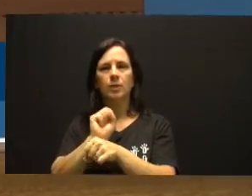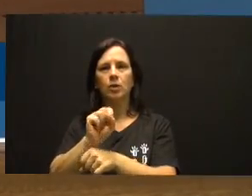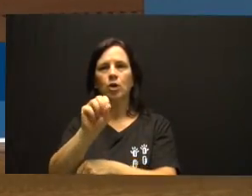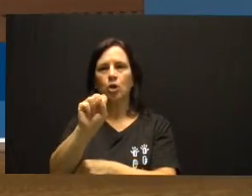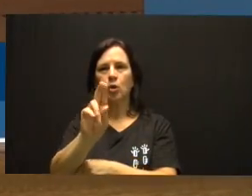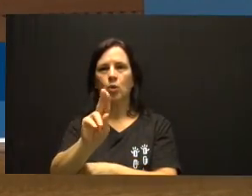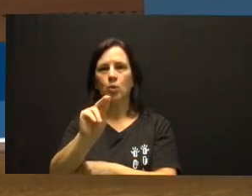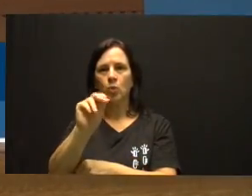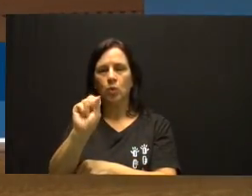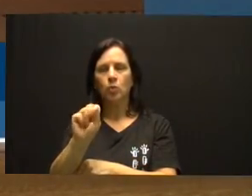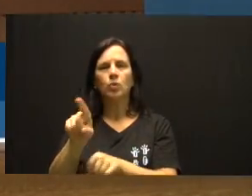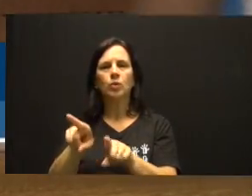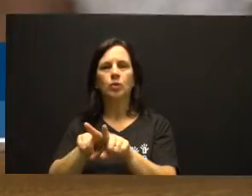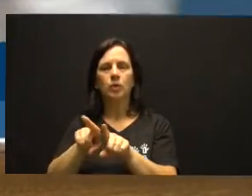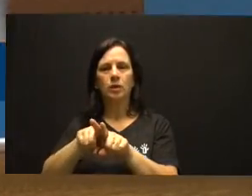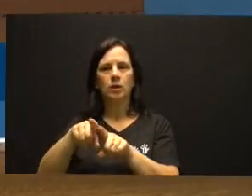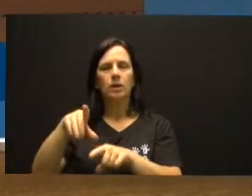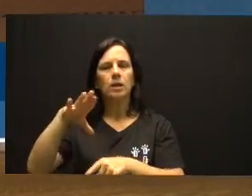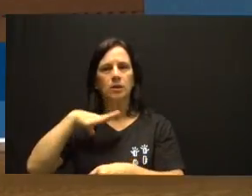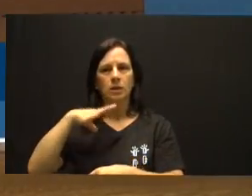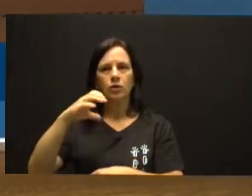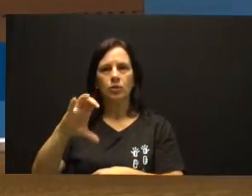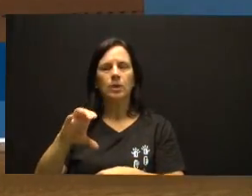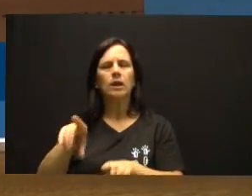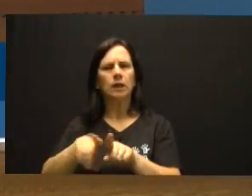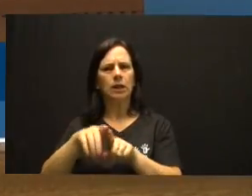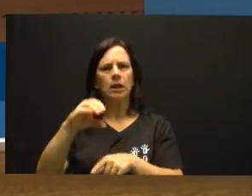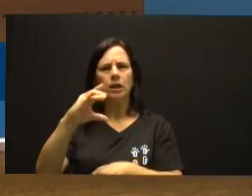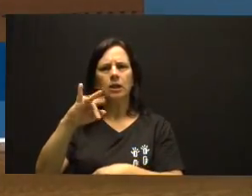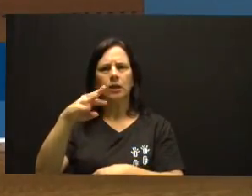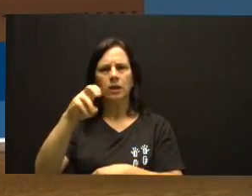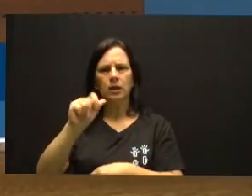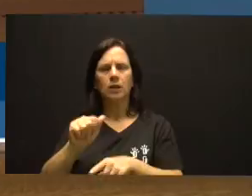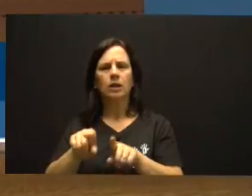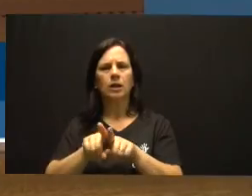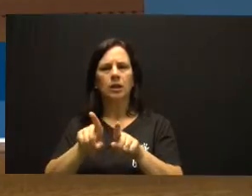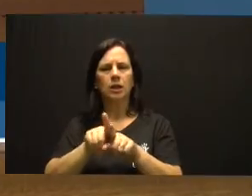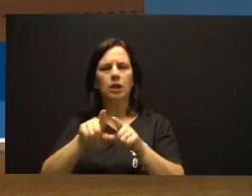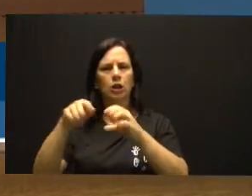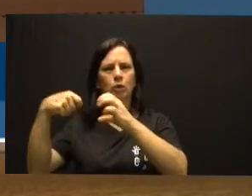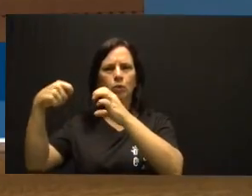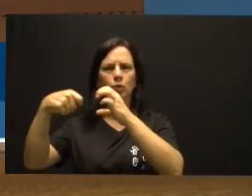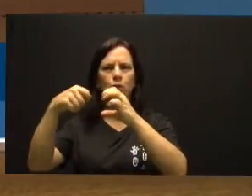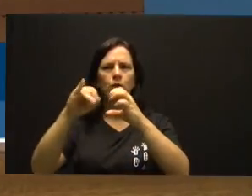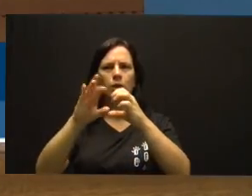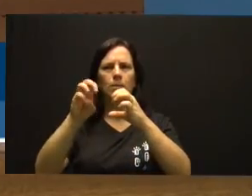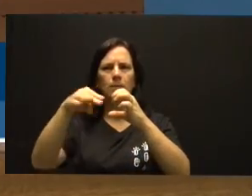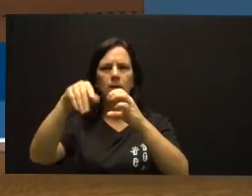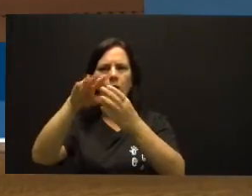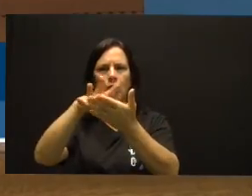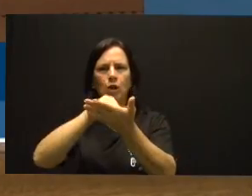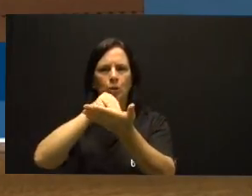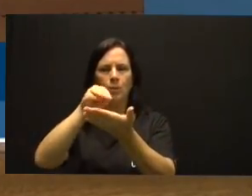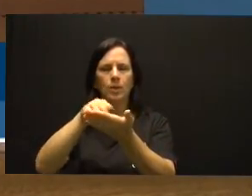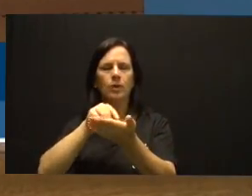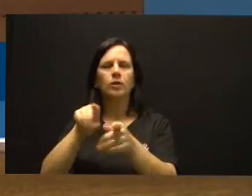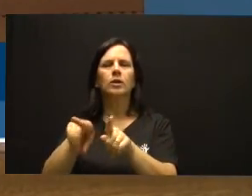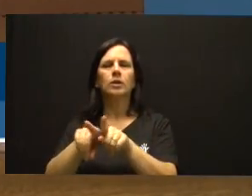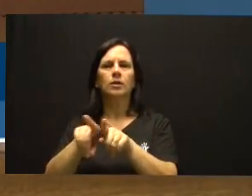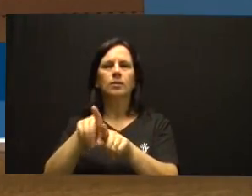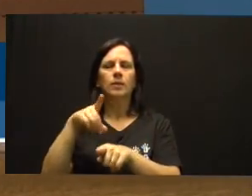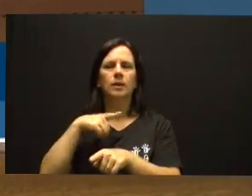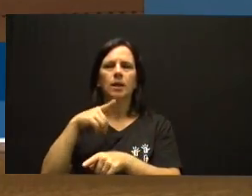nossa cidade possuímos laboratórios, clínicas especializadas em diagnóstico por imagem, e ainda em nossa região